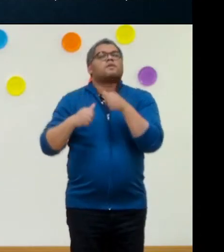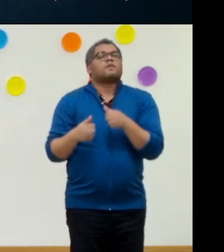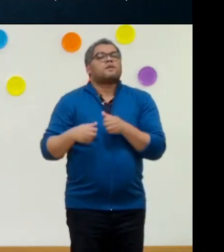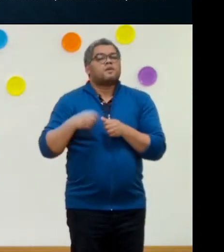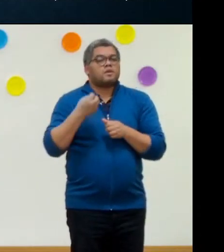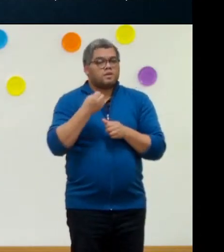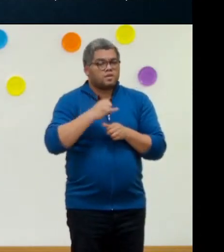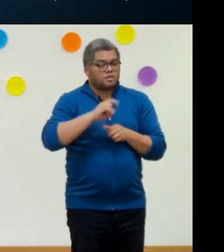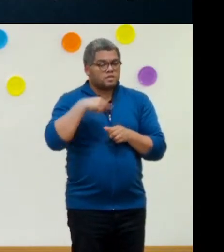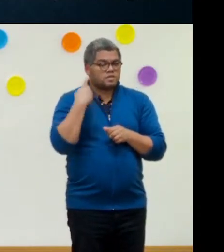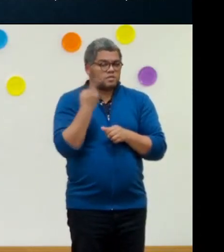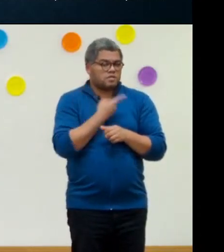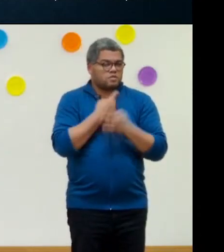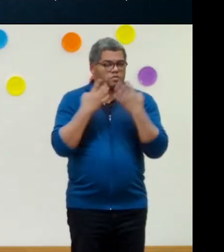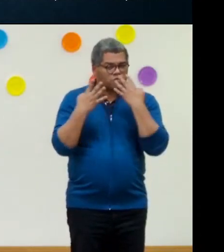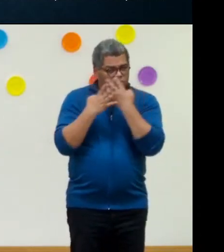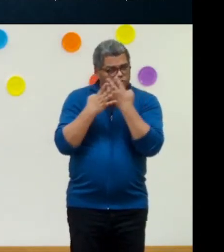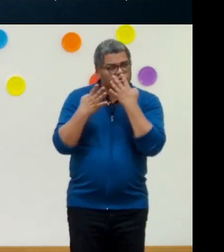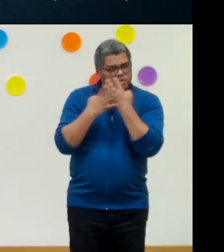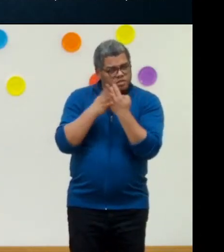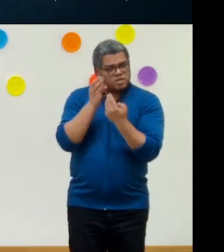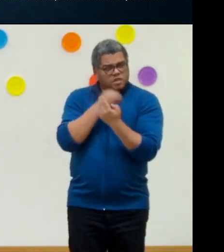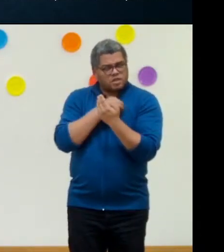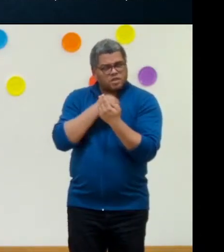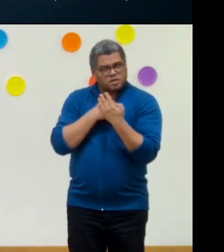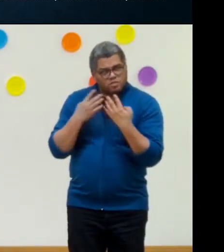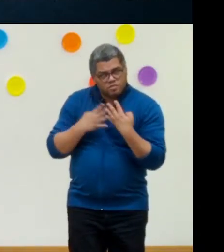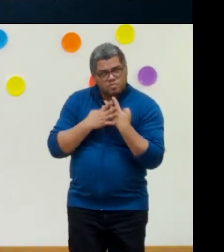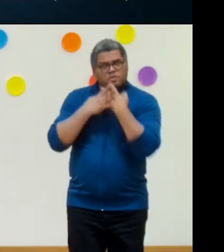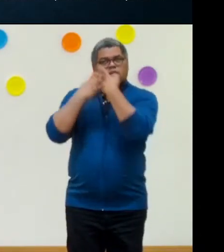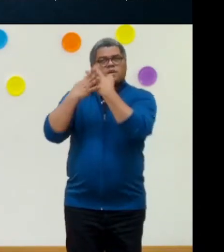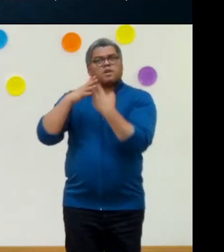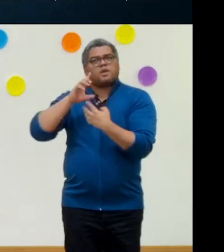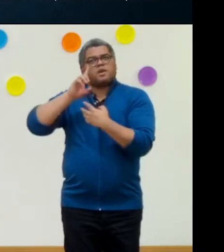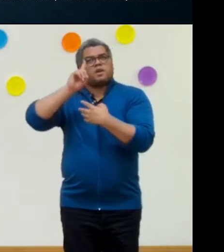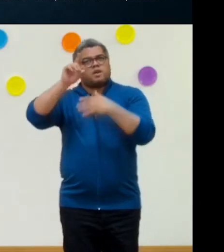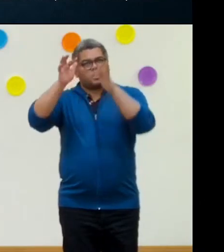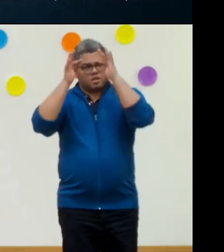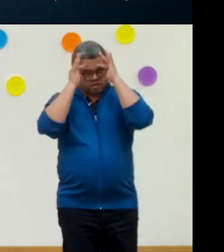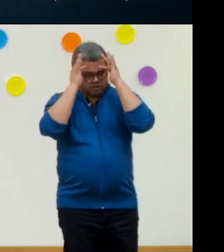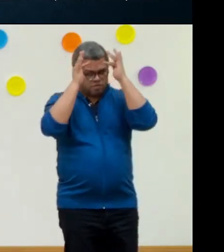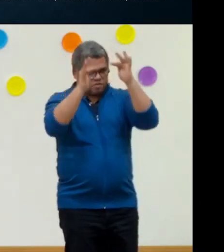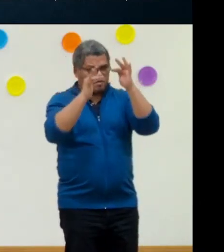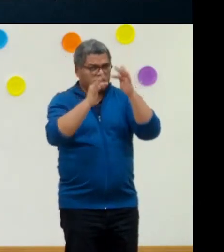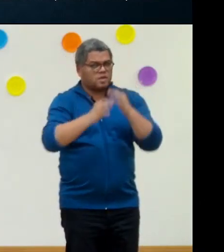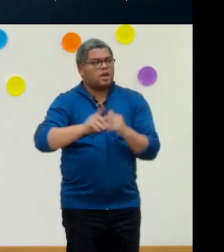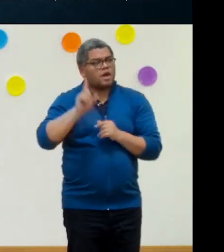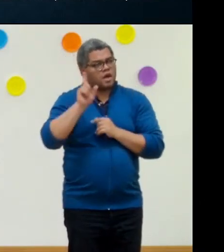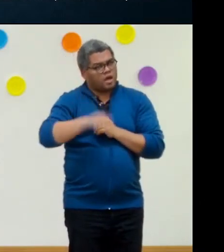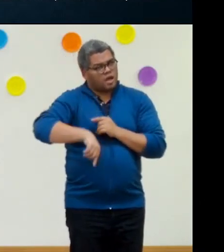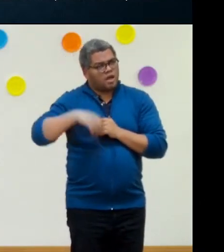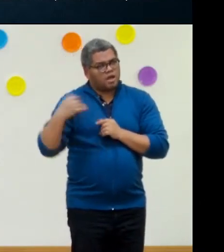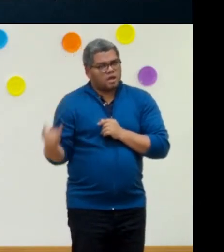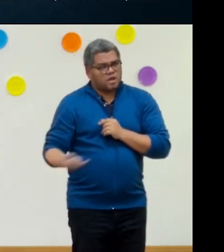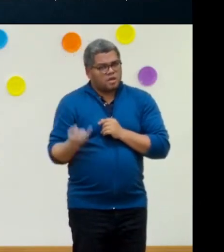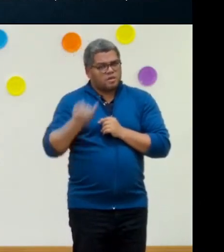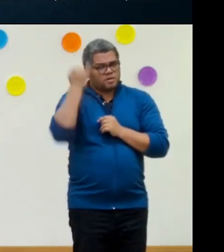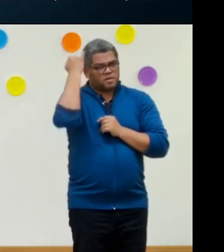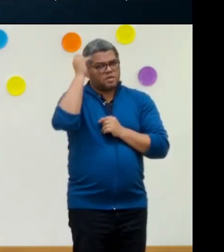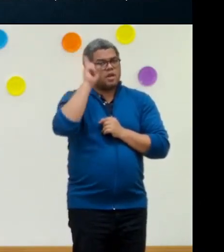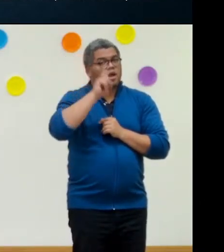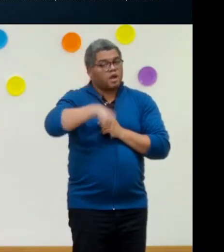justo. Arrependa-se. Coloque-se diante do Senhor. Arrependimento é fundamental. É o coração o mal. É o